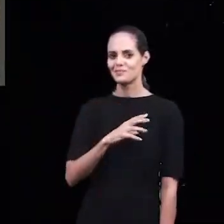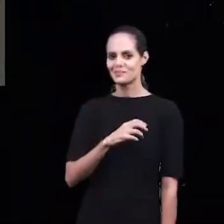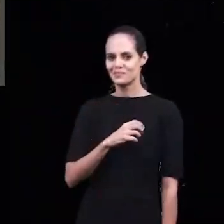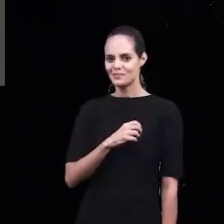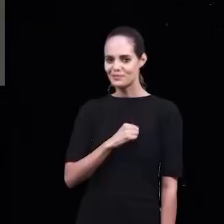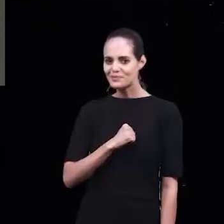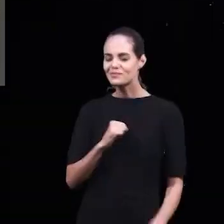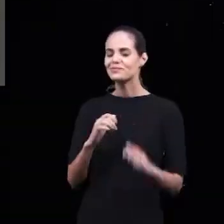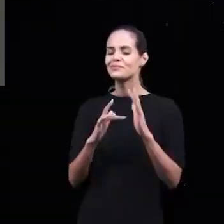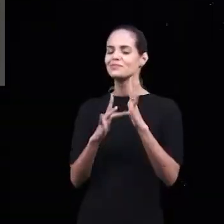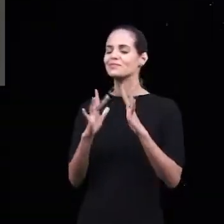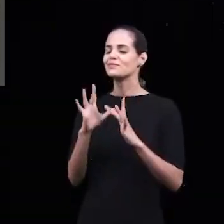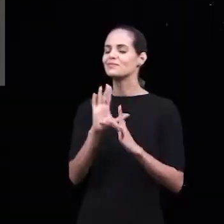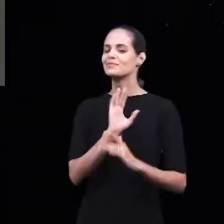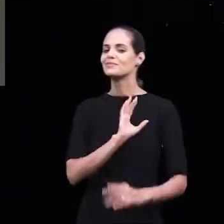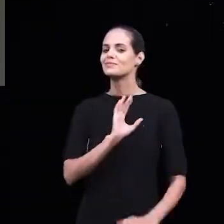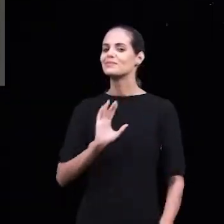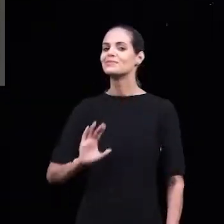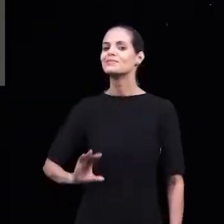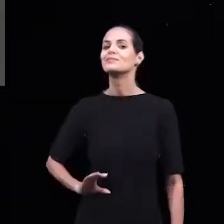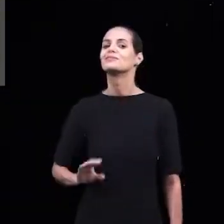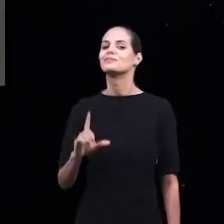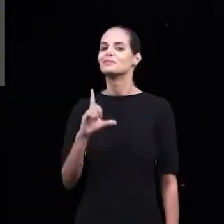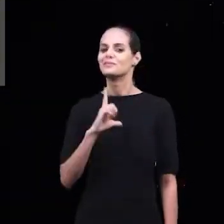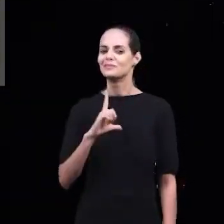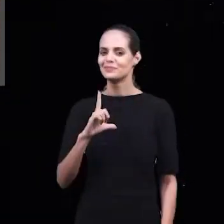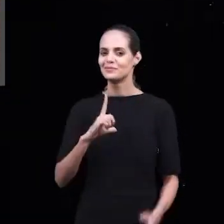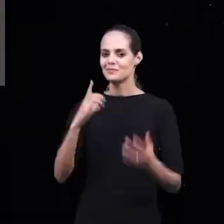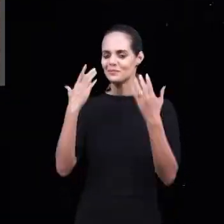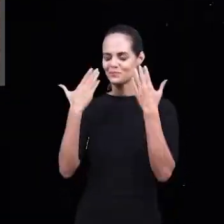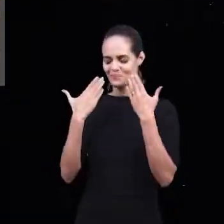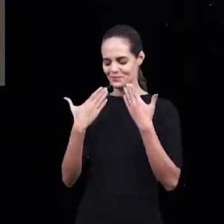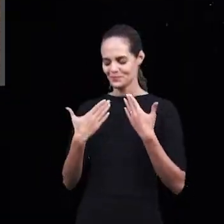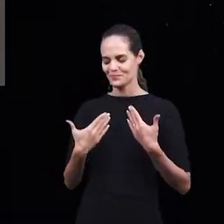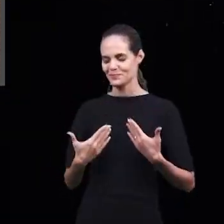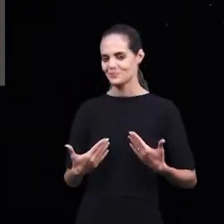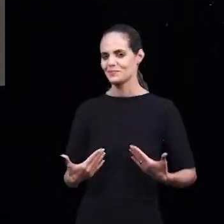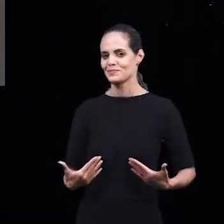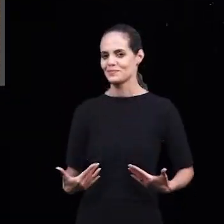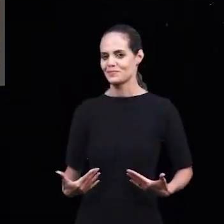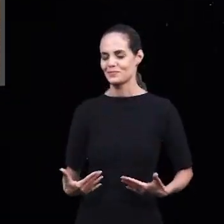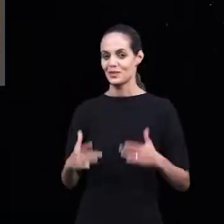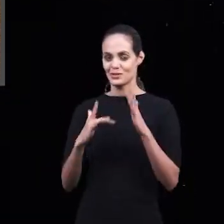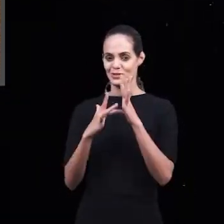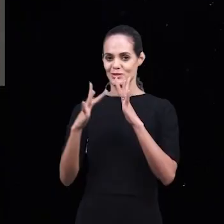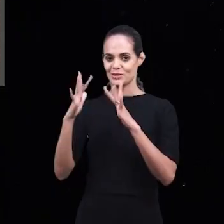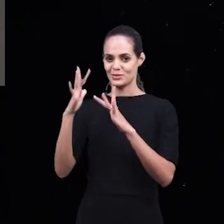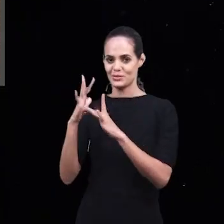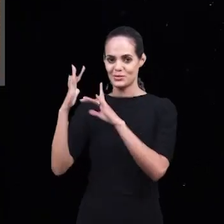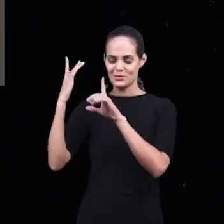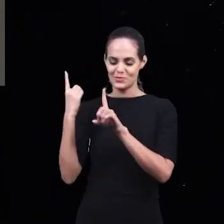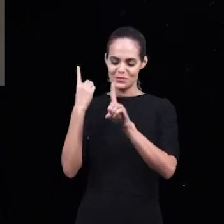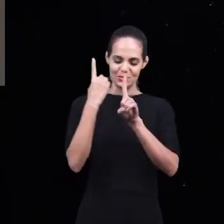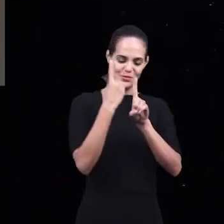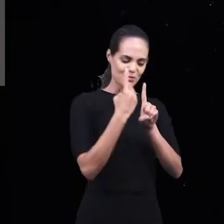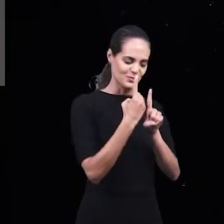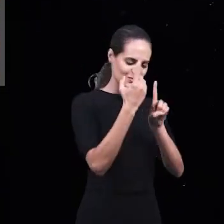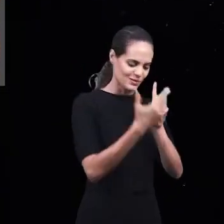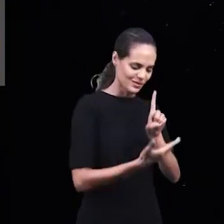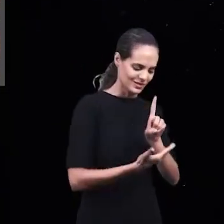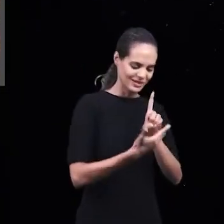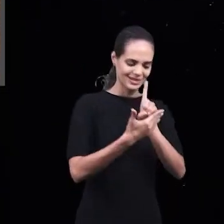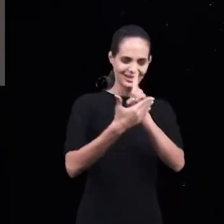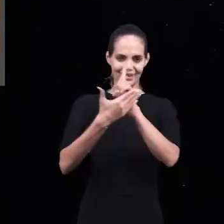que Cristo tem por mim. Jesus achou-me,